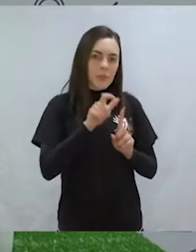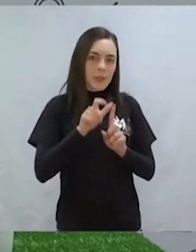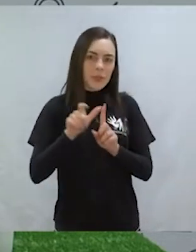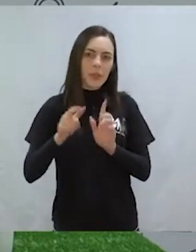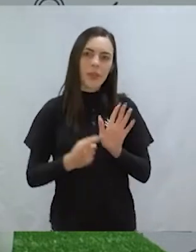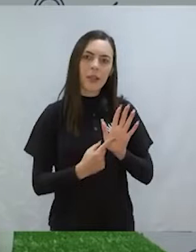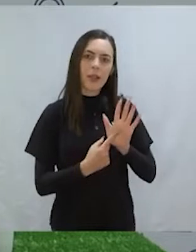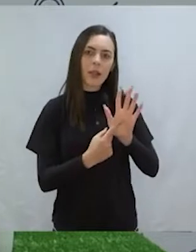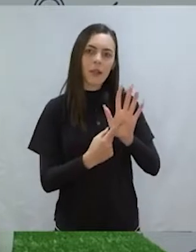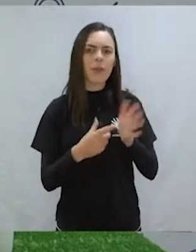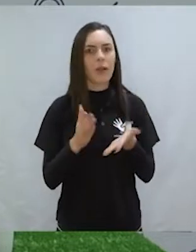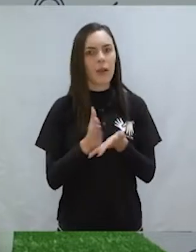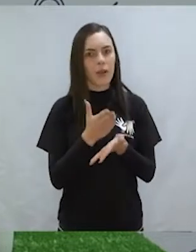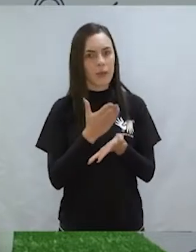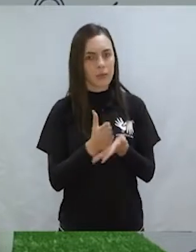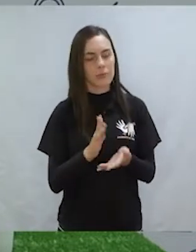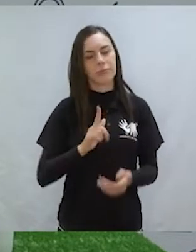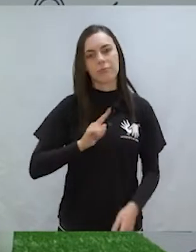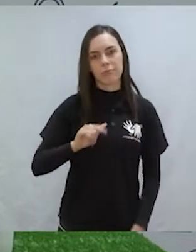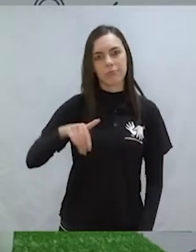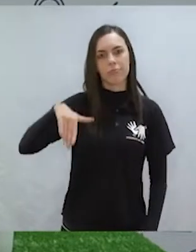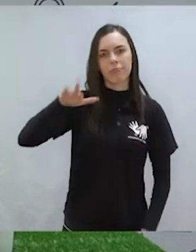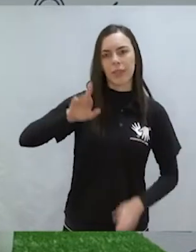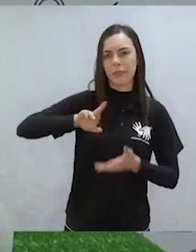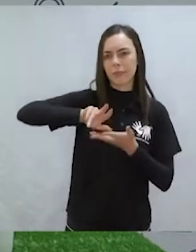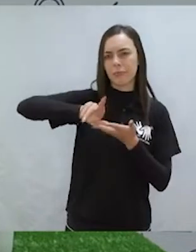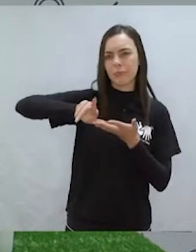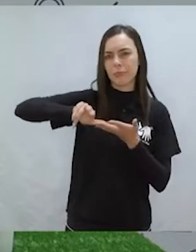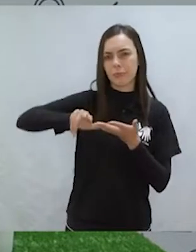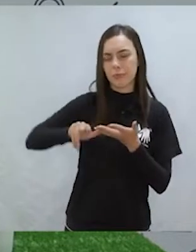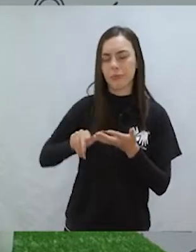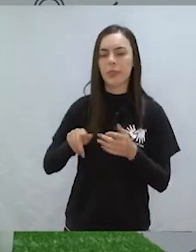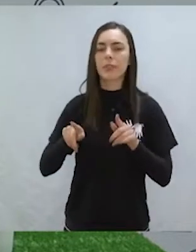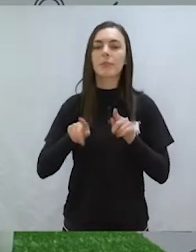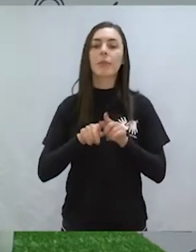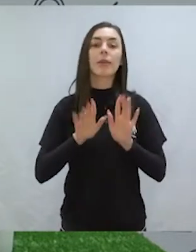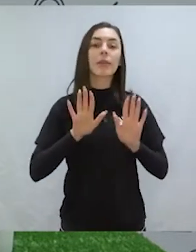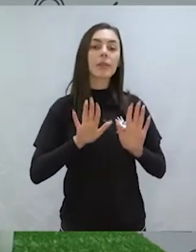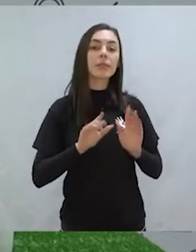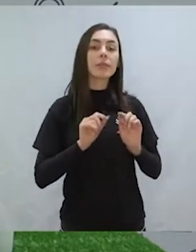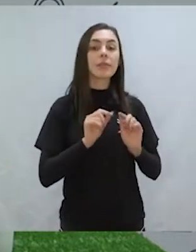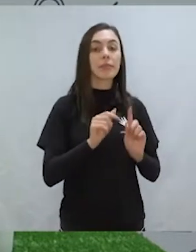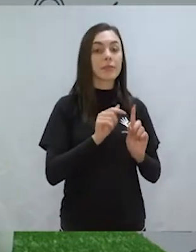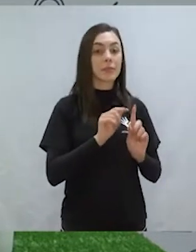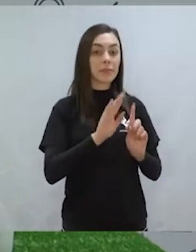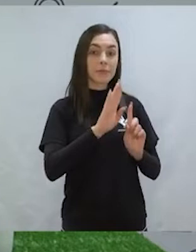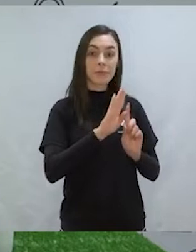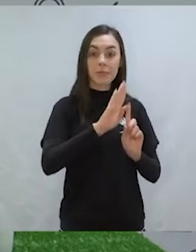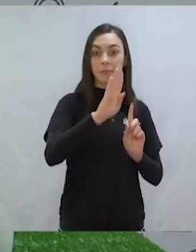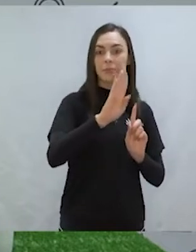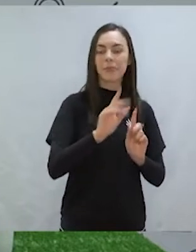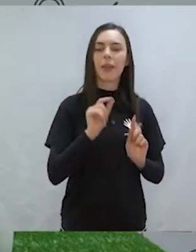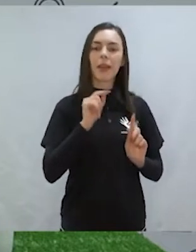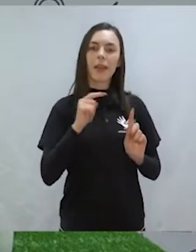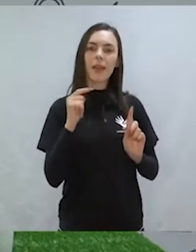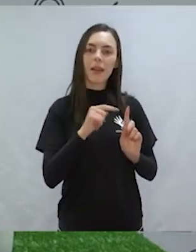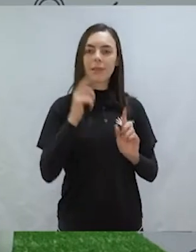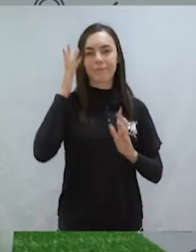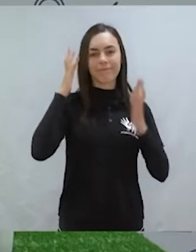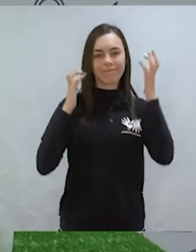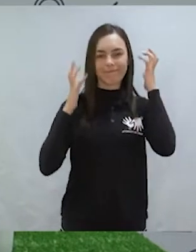os personagens, alguns personagens, porque são vários. E o destaque hoje é a nossa boneca,